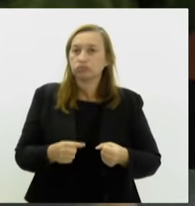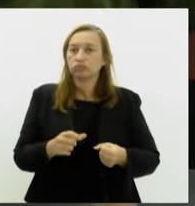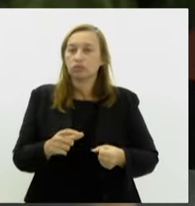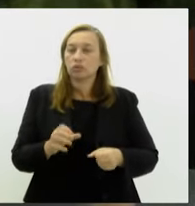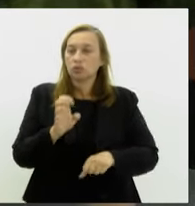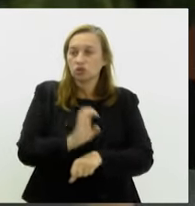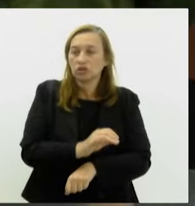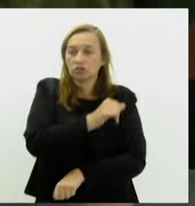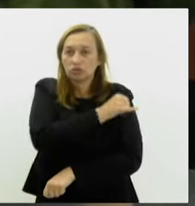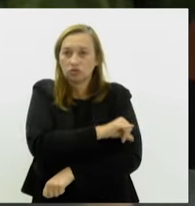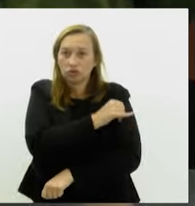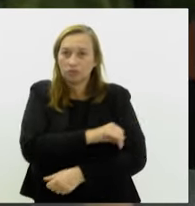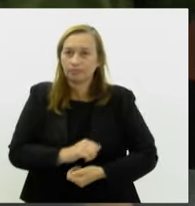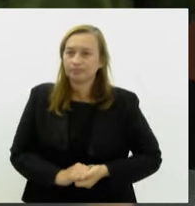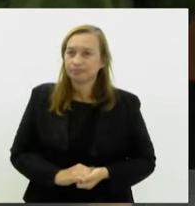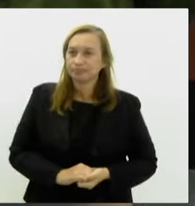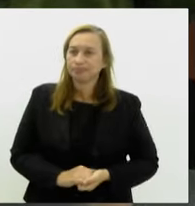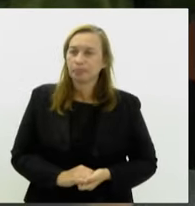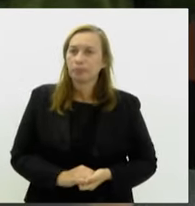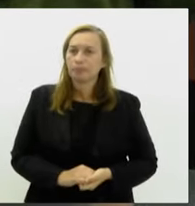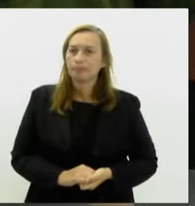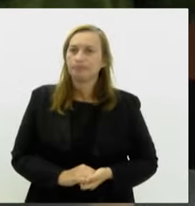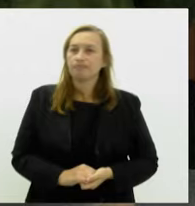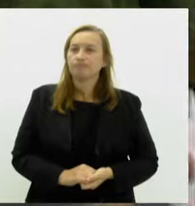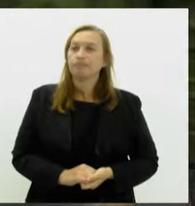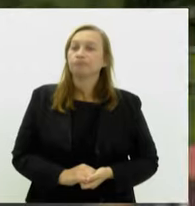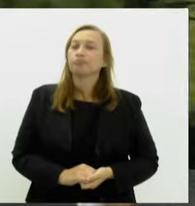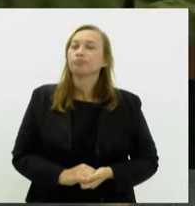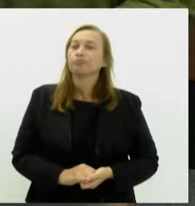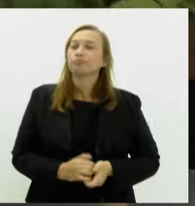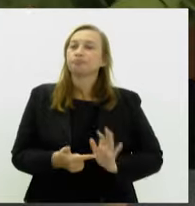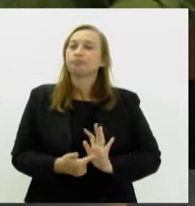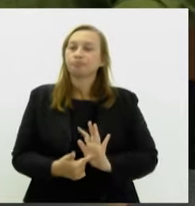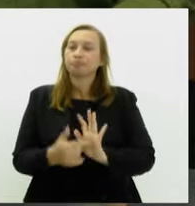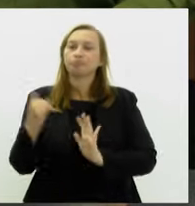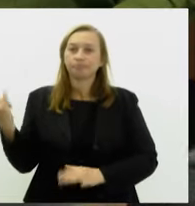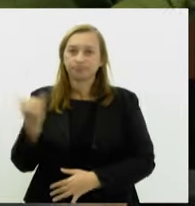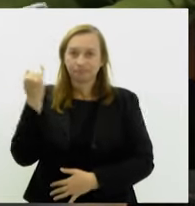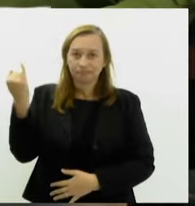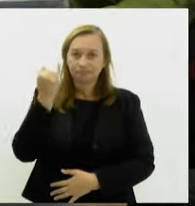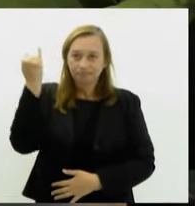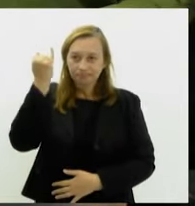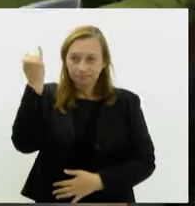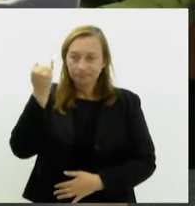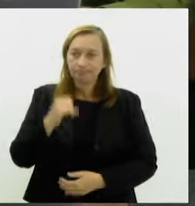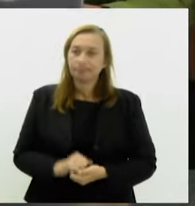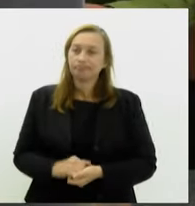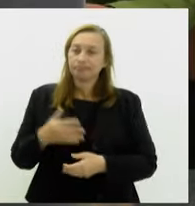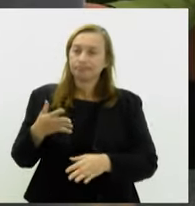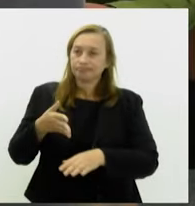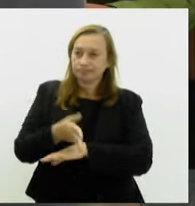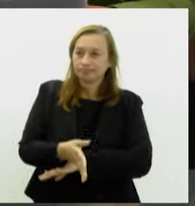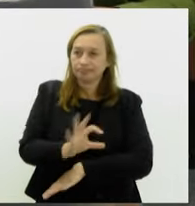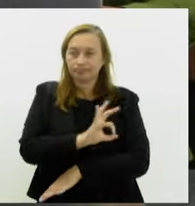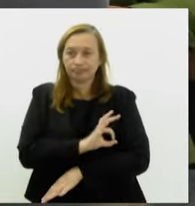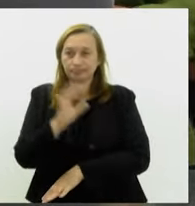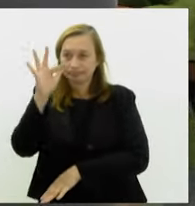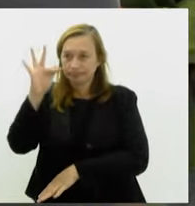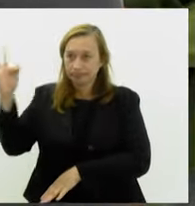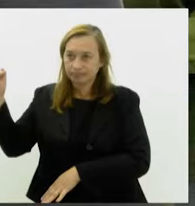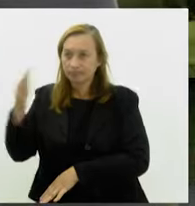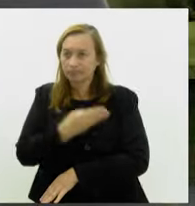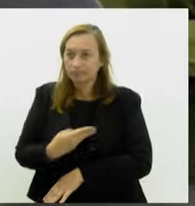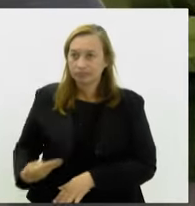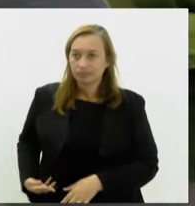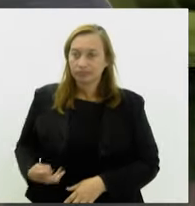Rio de Janeiro. A gente destaca a importância da entrada da Polícia Federal sob o governo